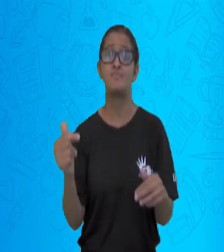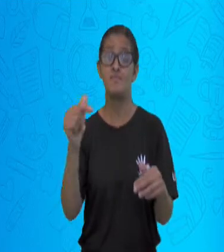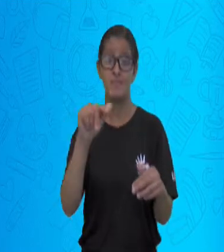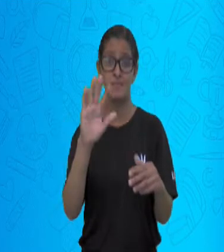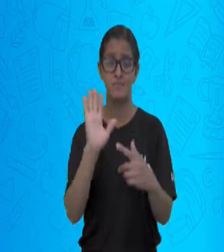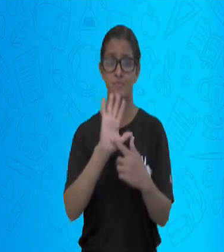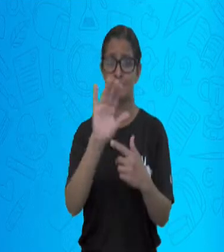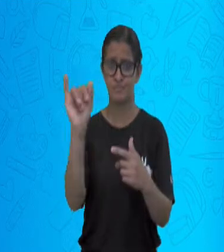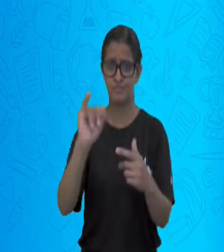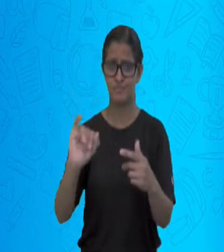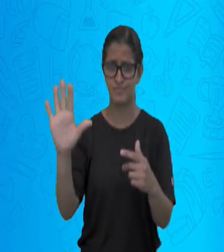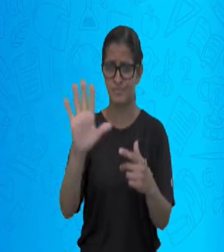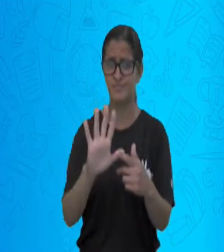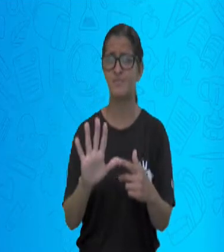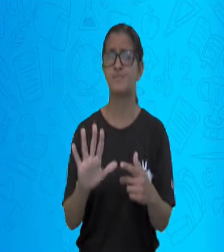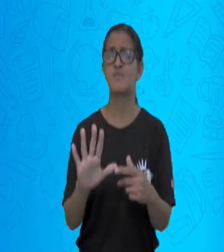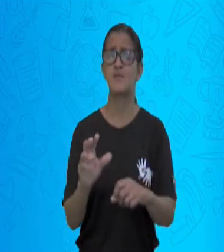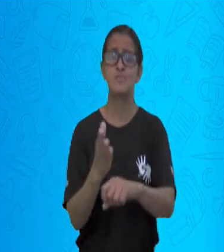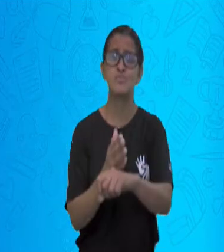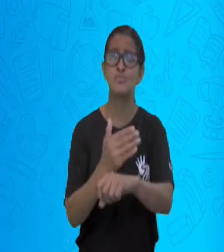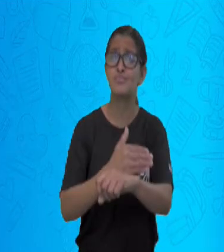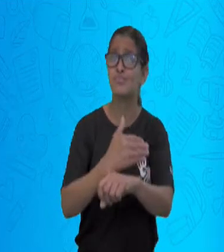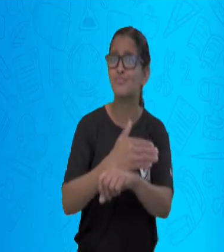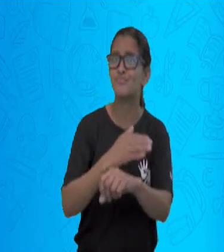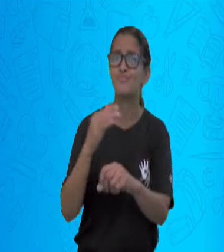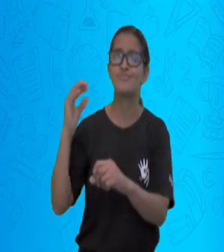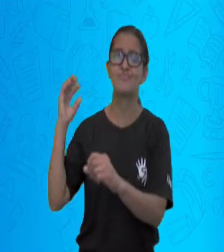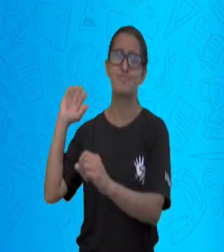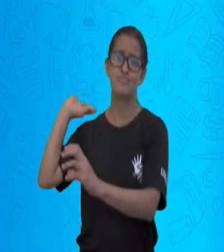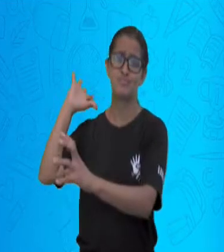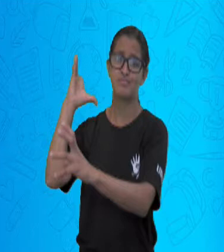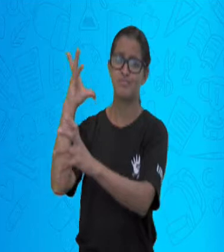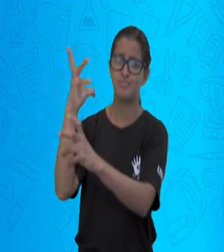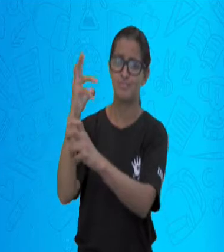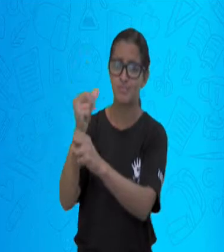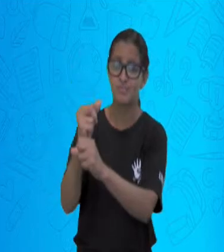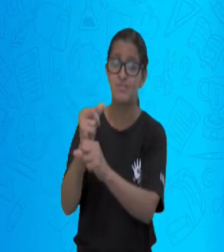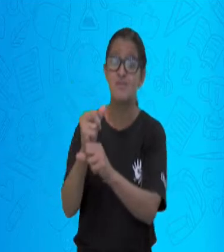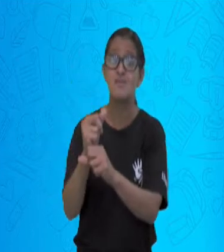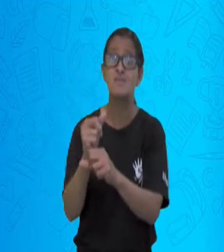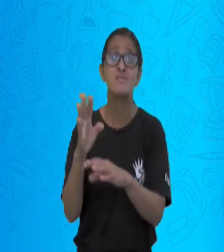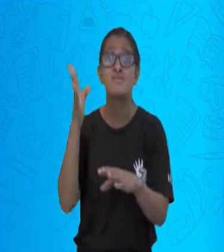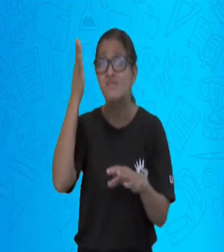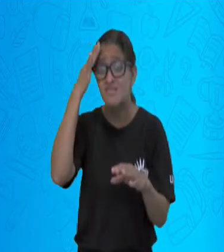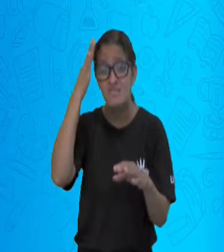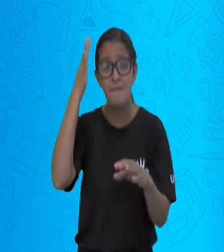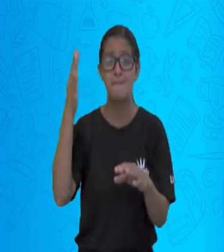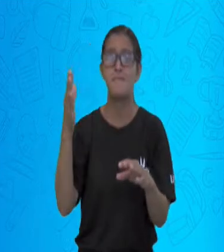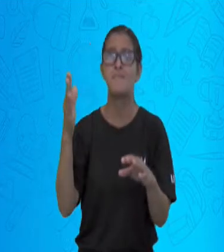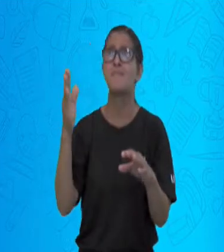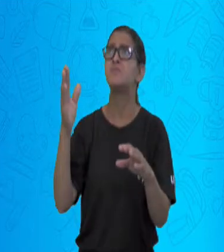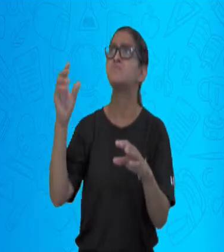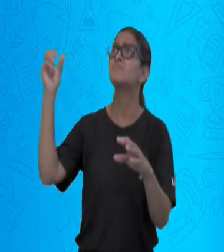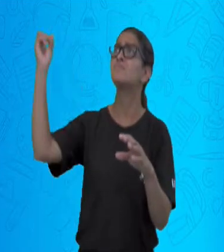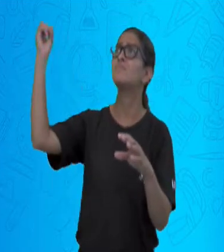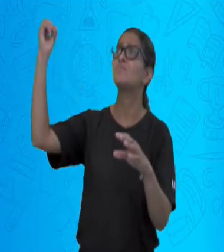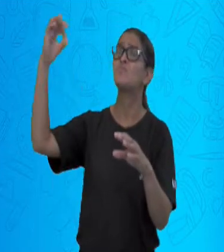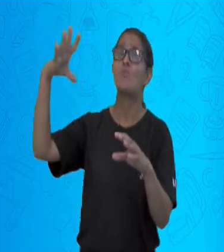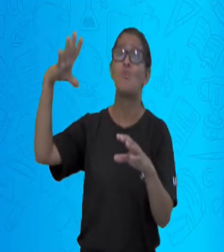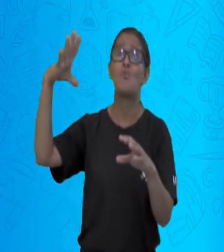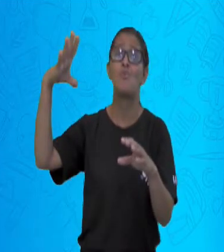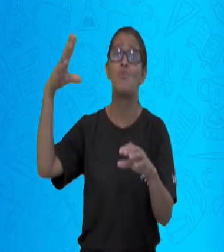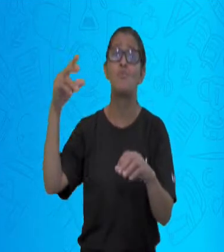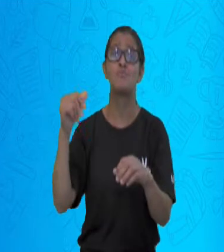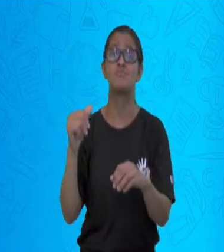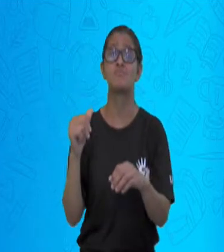sobre a marcação do tempo, eles não tinham essa noção do tempo, que dia era atualmente, eles não tinham a noção